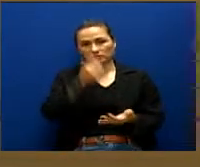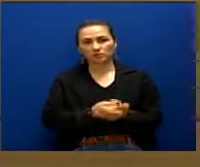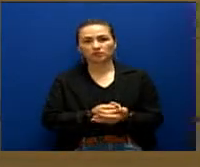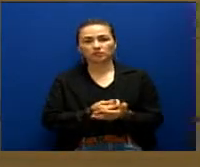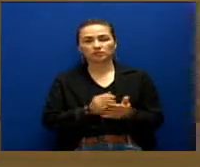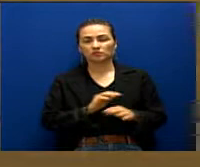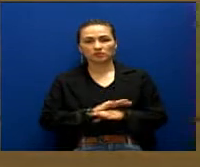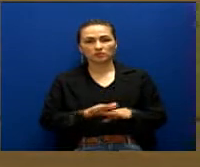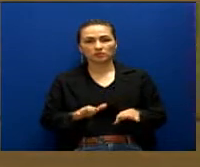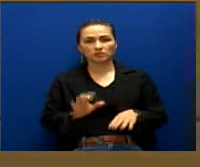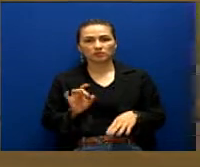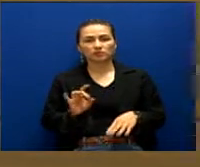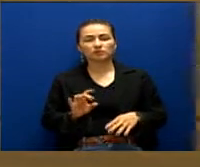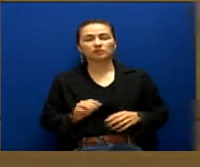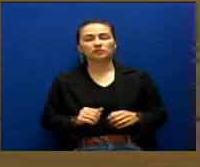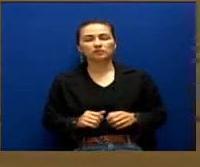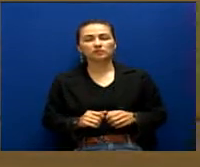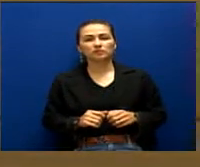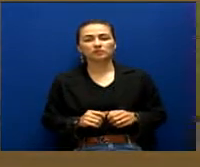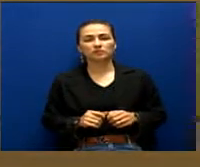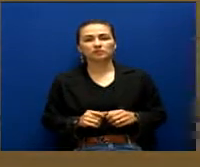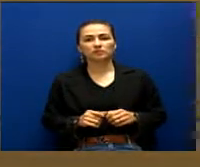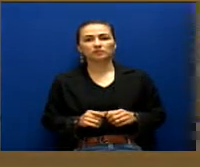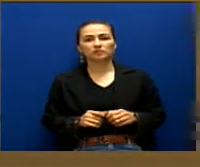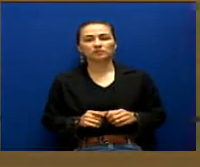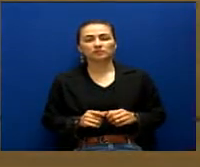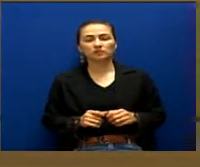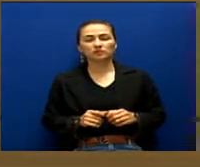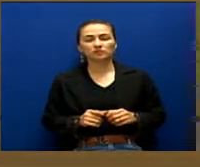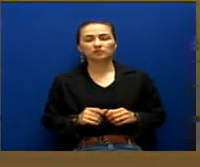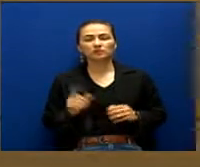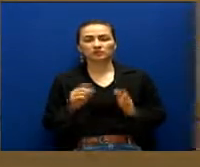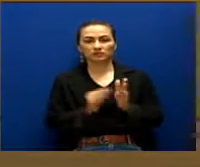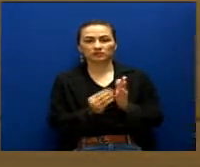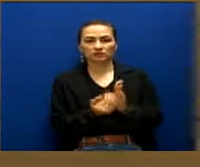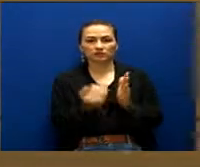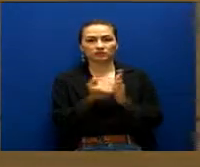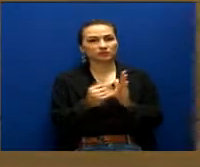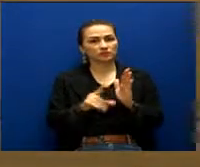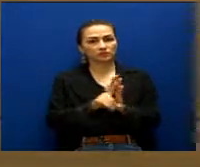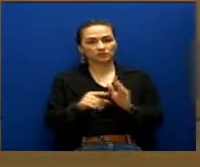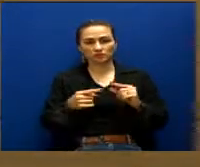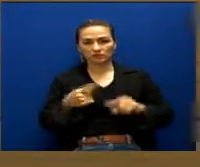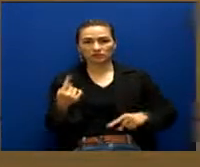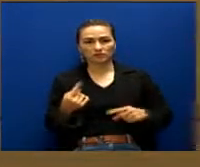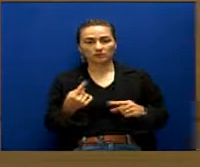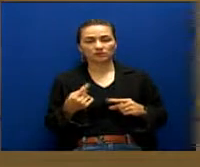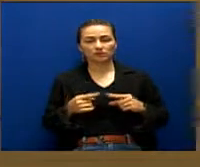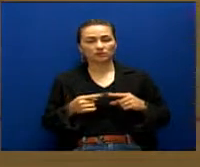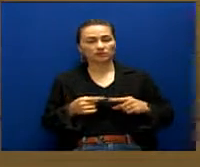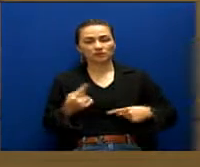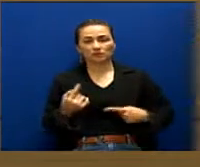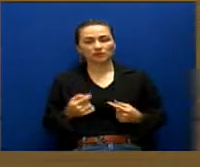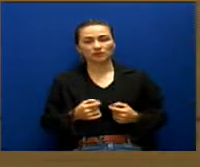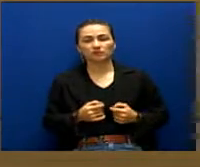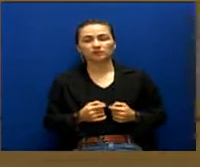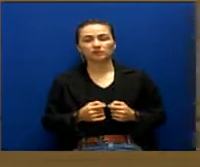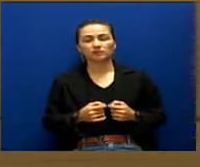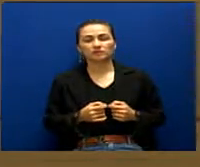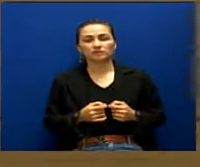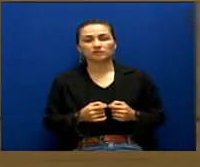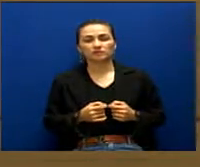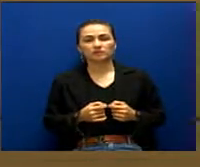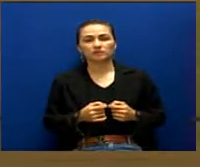É que assim, a emenda é inconstitucional. Vocês podem votar se quiserem, mas se votarem não, vocês não estão votando na emenda, vocês estão votando para pôr em colocação uma